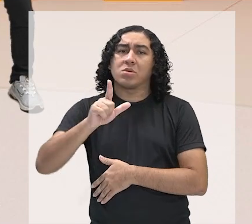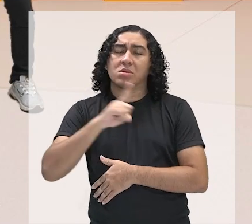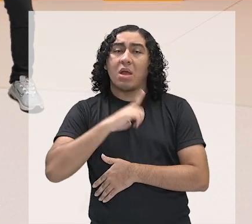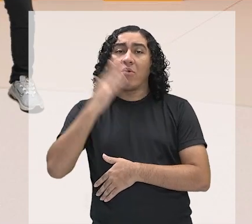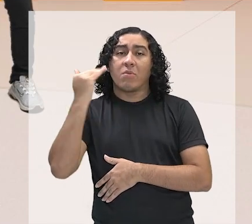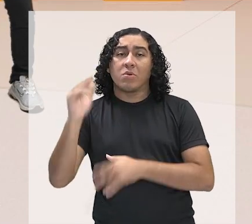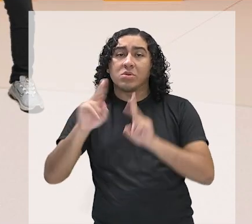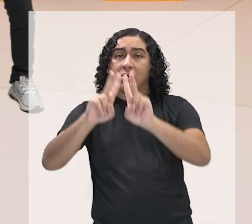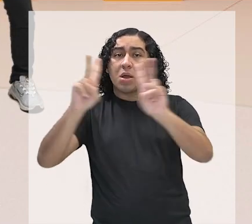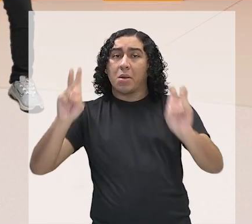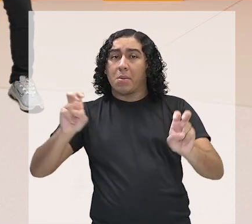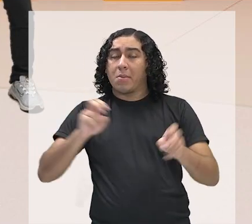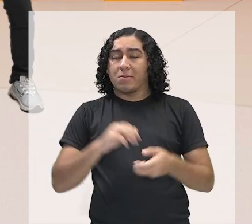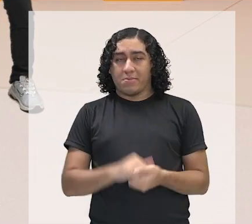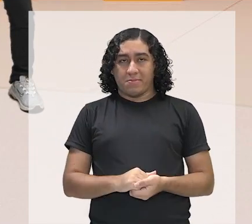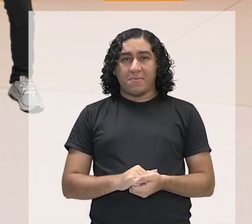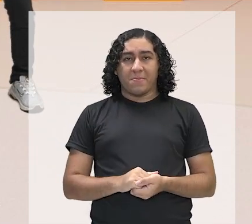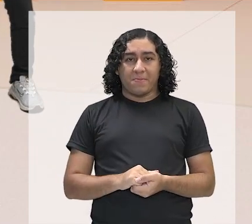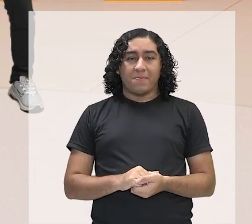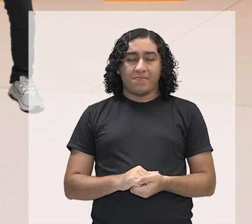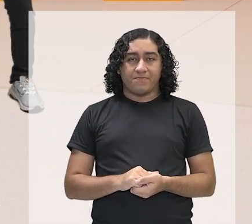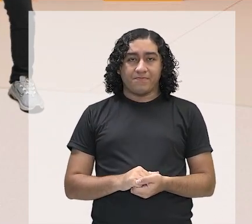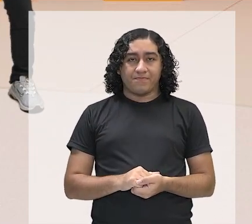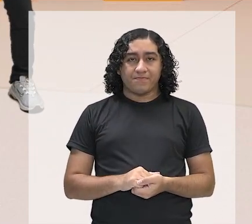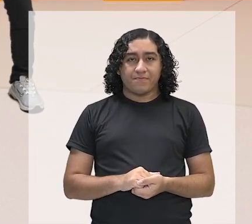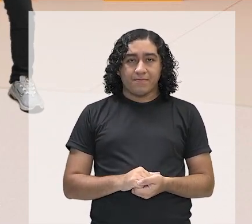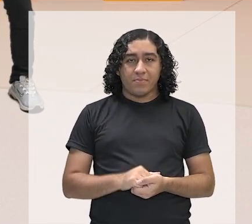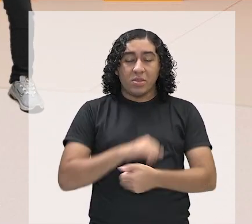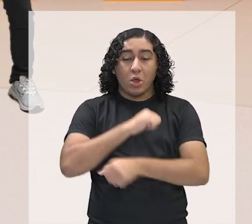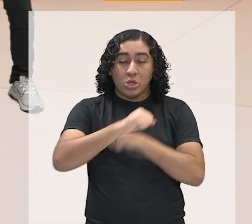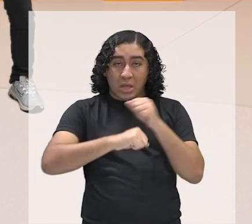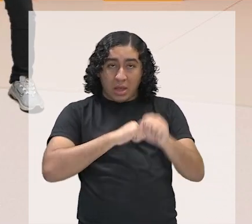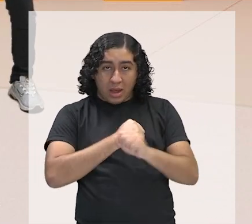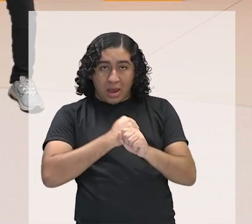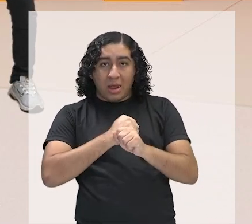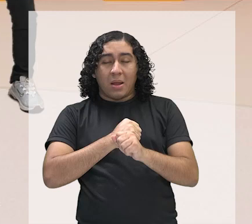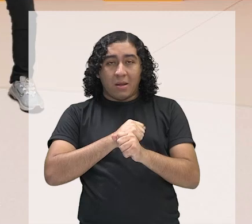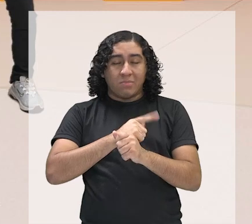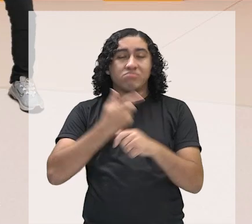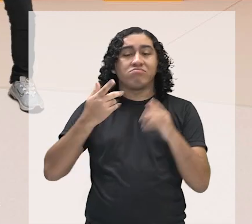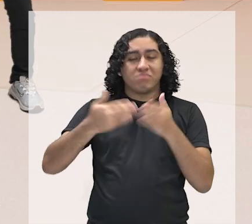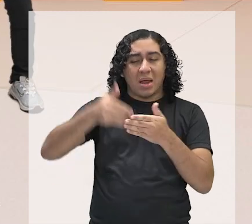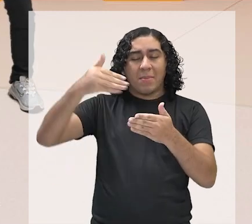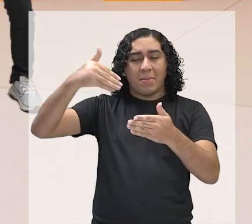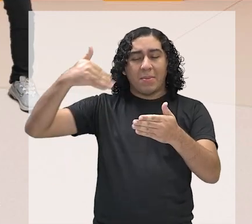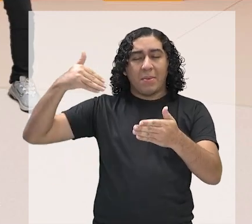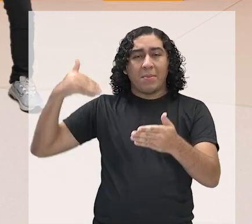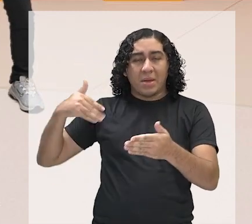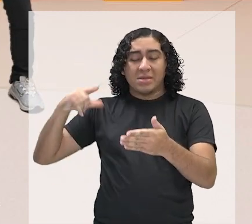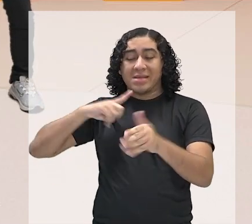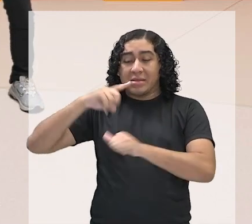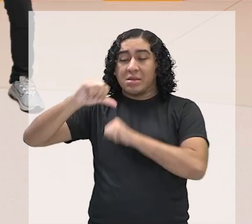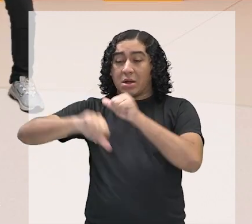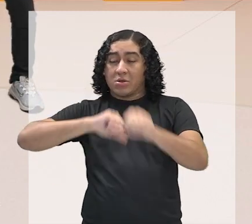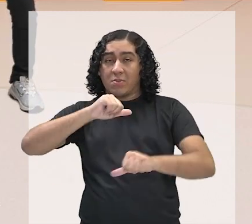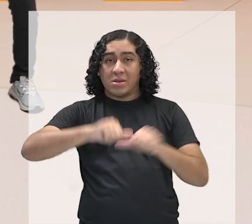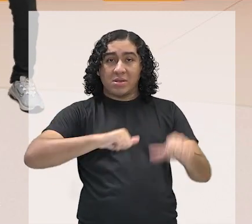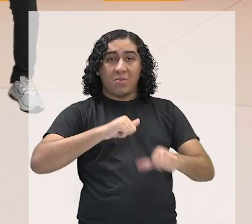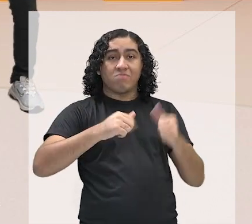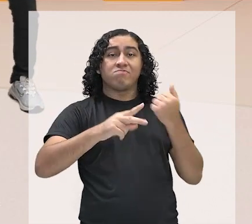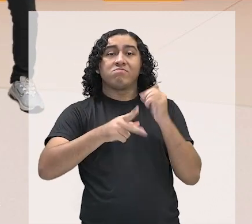3 séculos, a nossa sociedade ela passou por intensas transformações, em especial em decorrência do processo